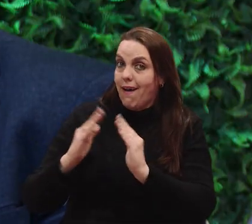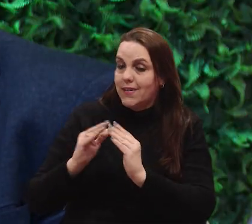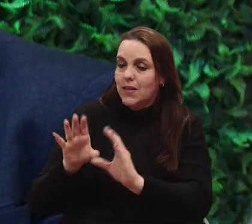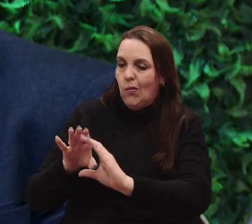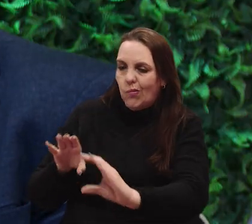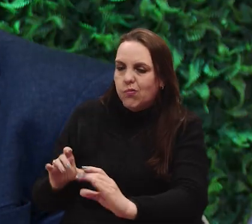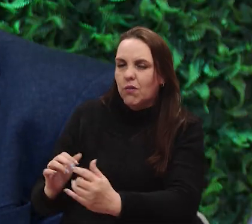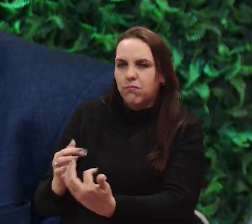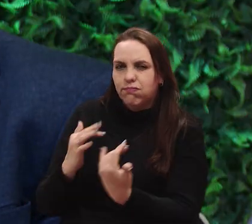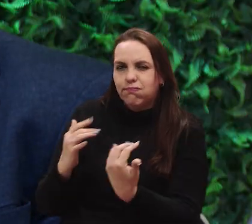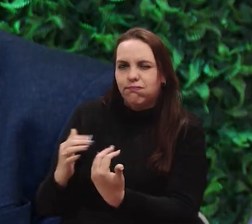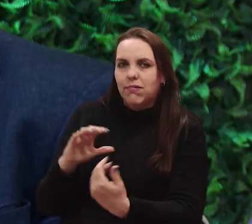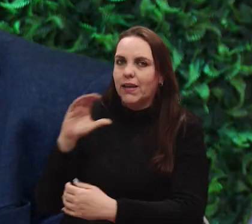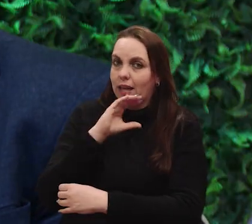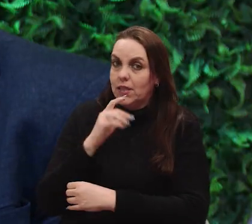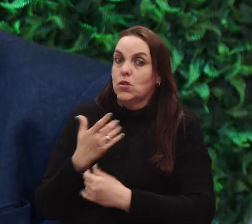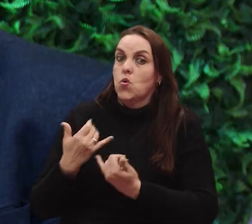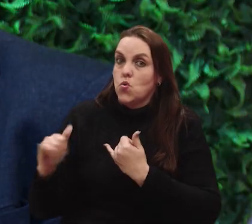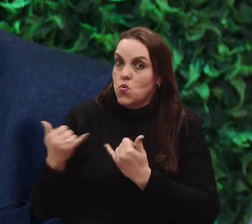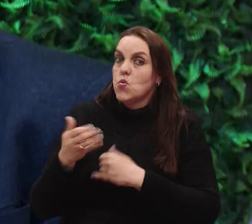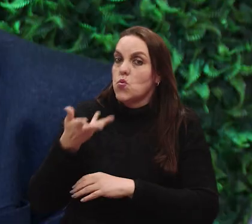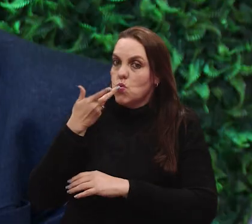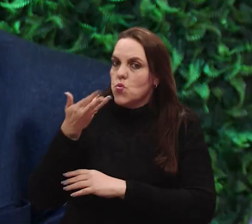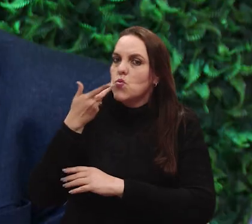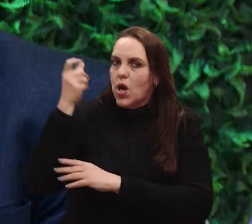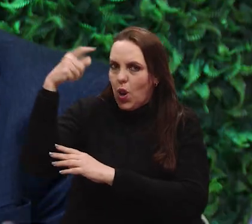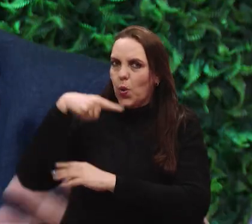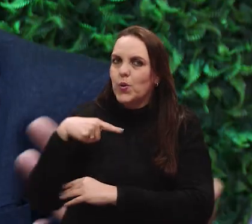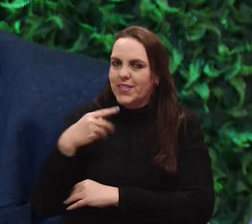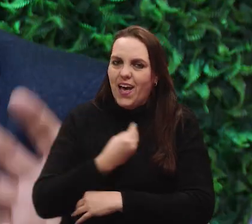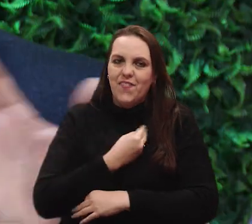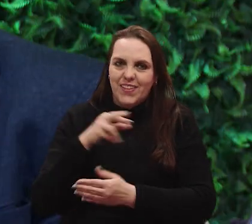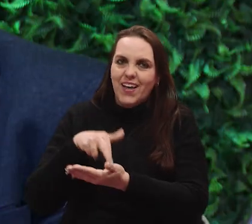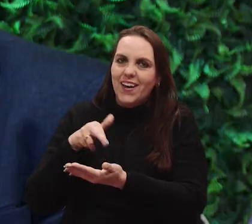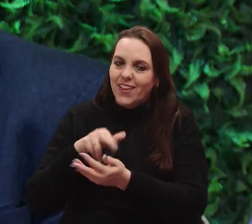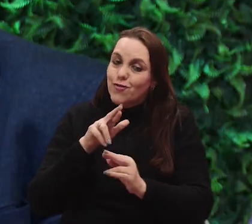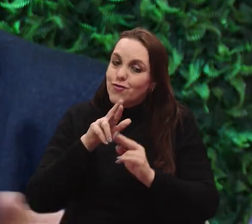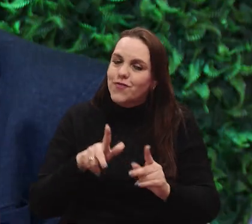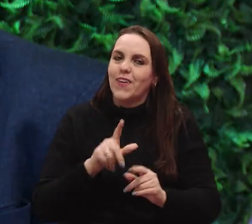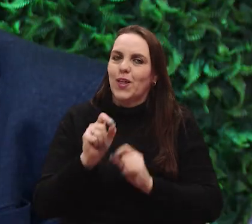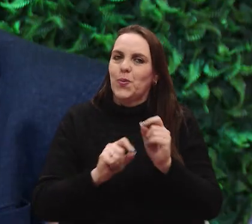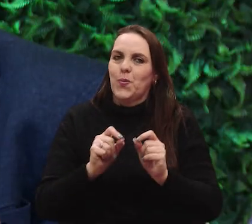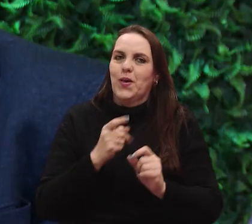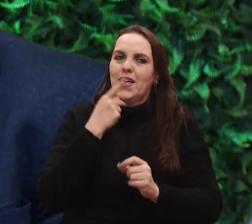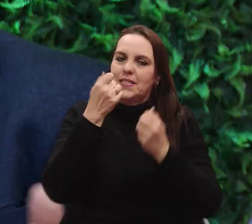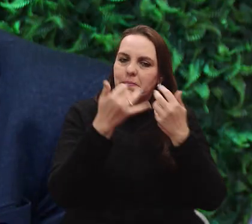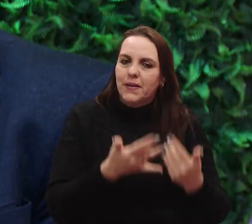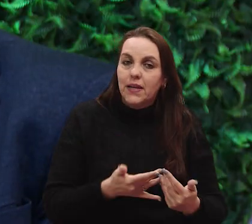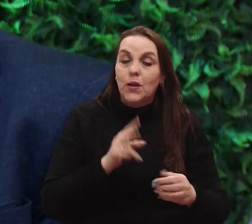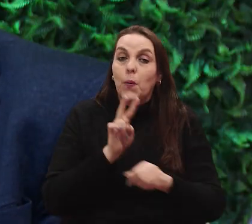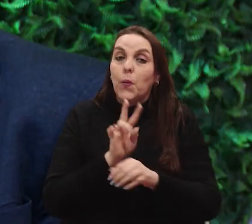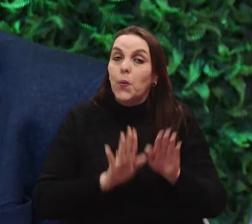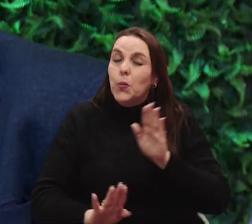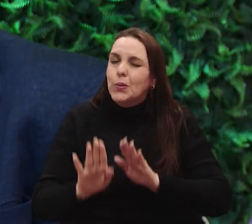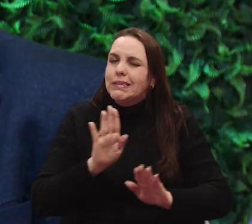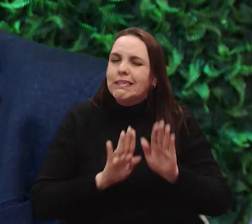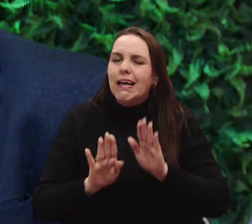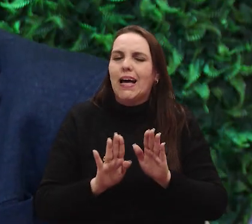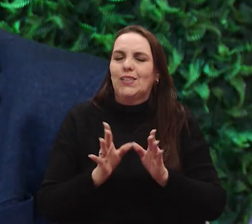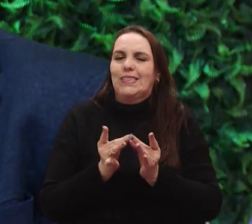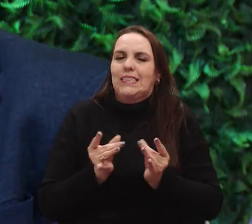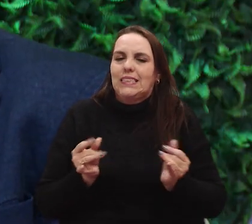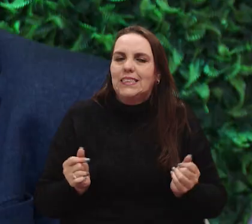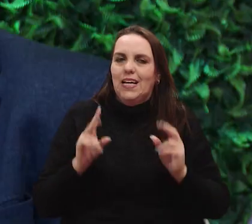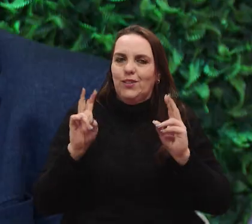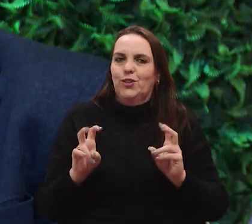E às vezes a vida real é diferente daquilo que as pessoas falam também. Sim. Então tem que ter muito cuidado com o que a gente vai trabalhar e tratar.